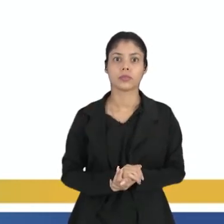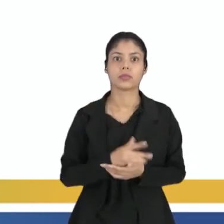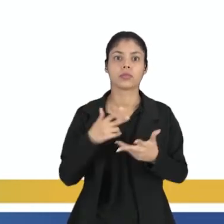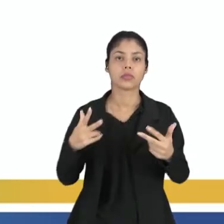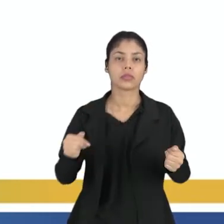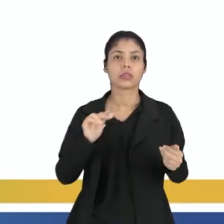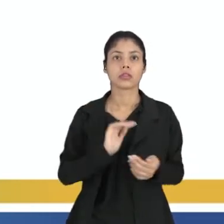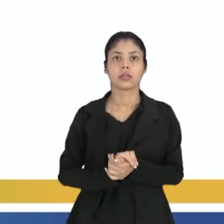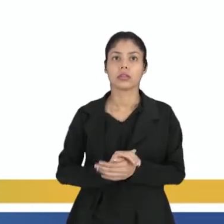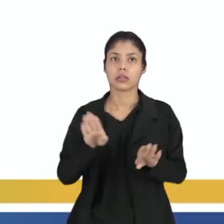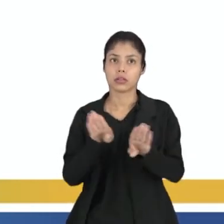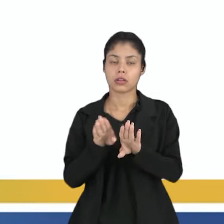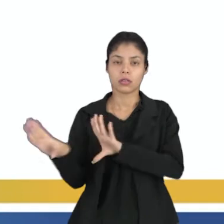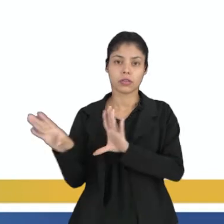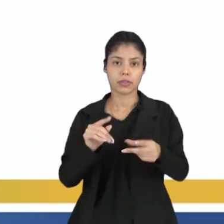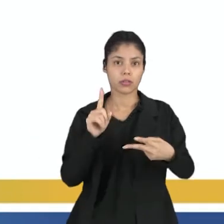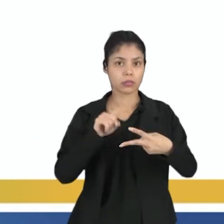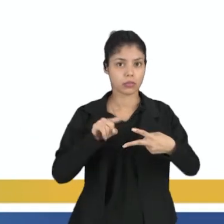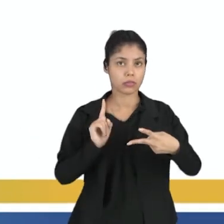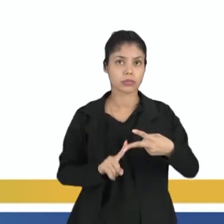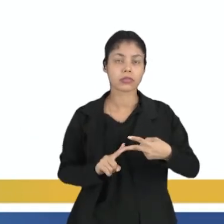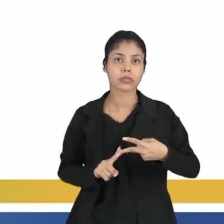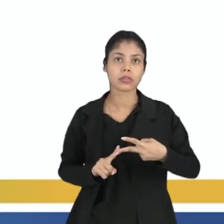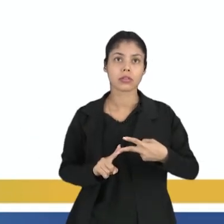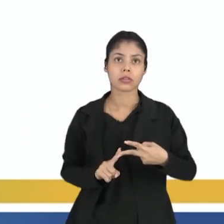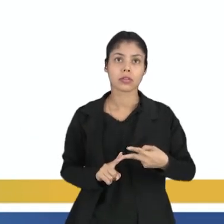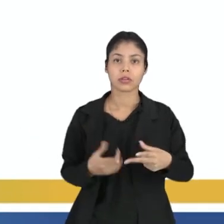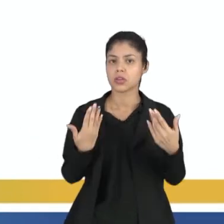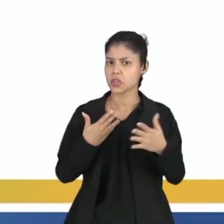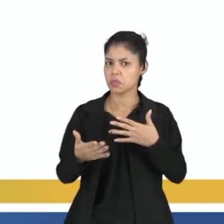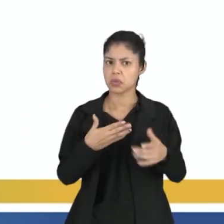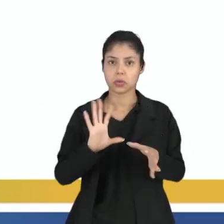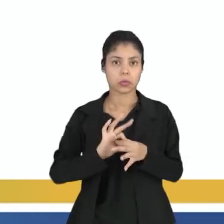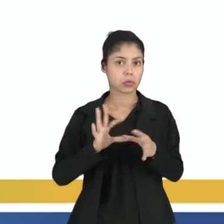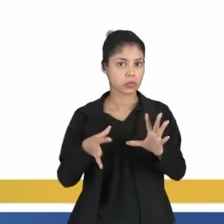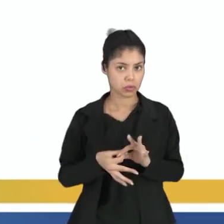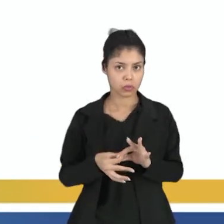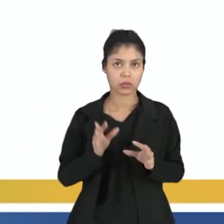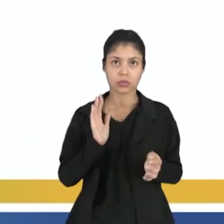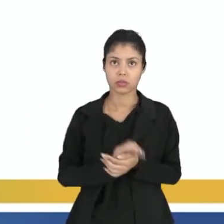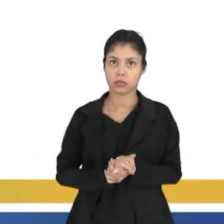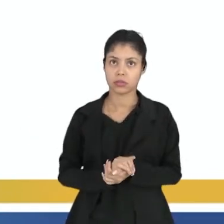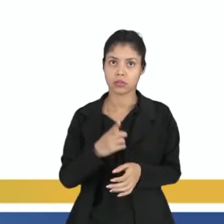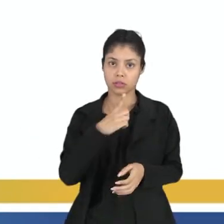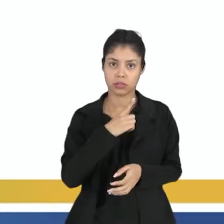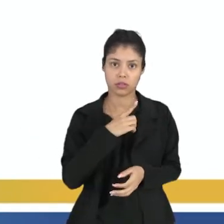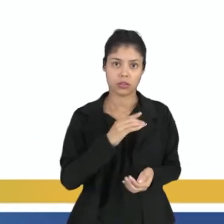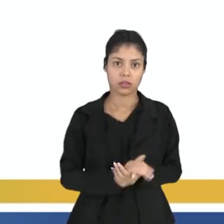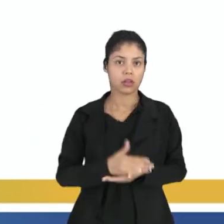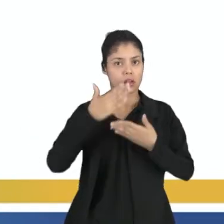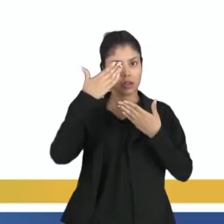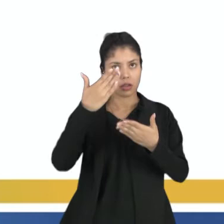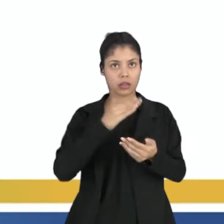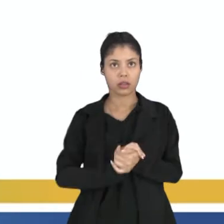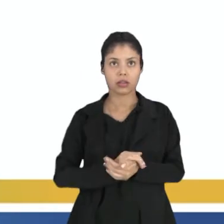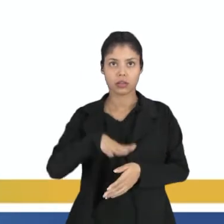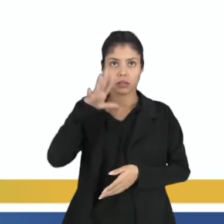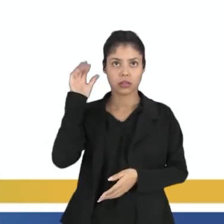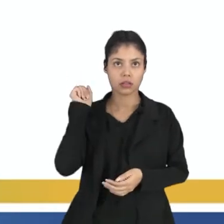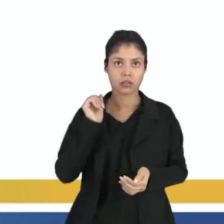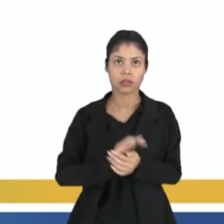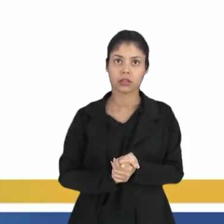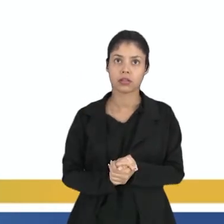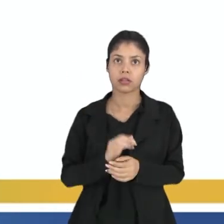que ou eles vêm com dois ou admitem os dois, dependendo do contexto da frase. Observem. Agradeço aos ouvintes